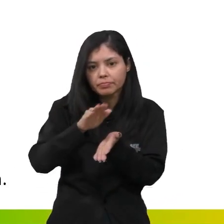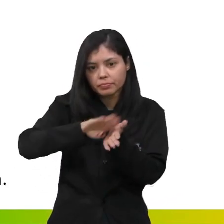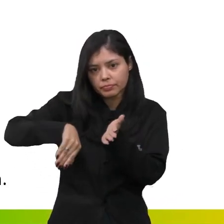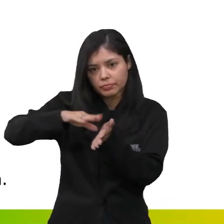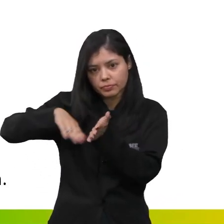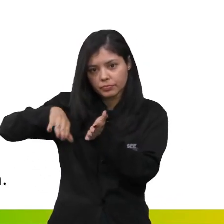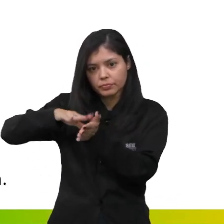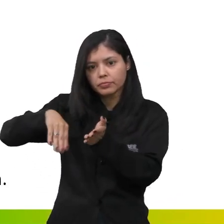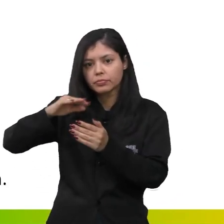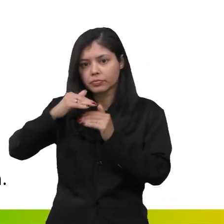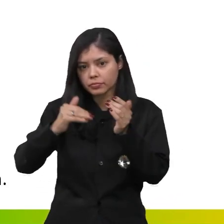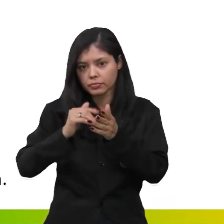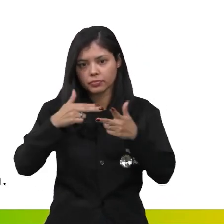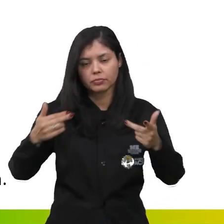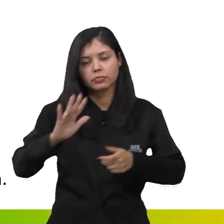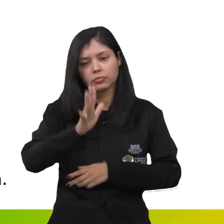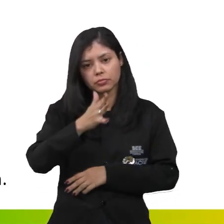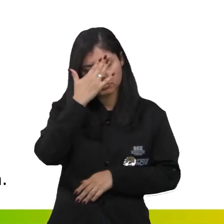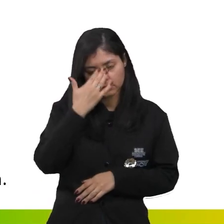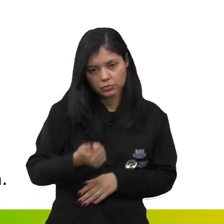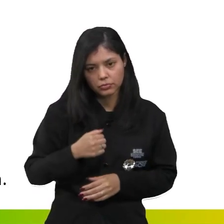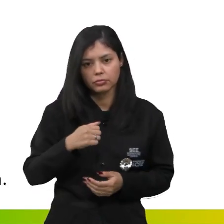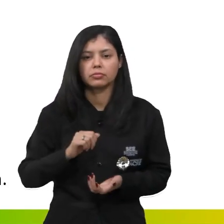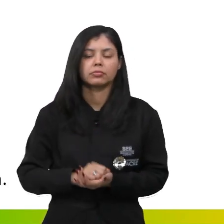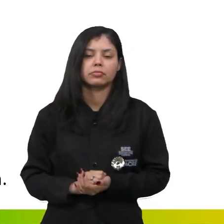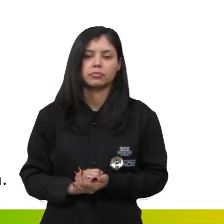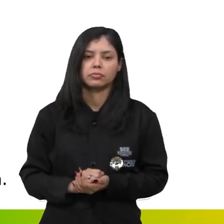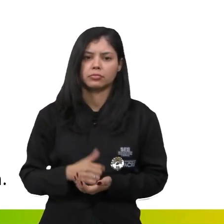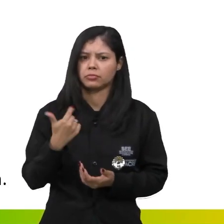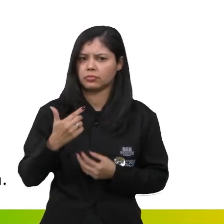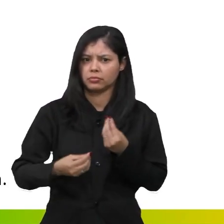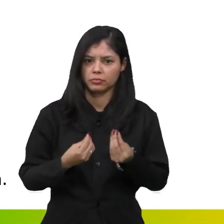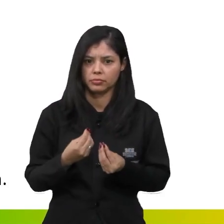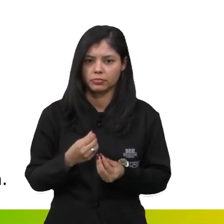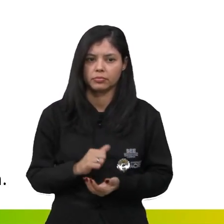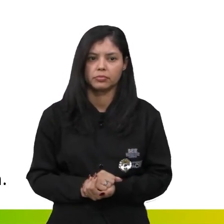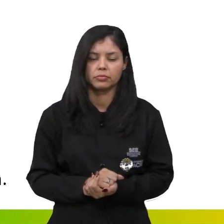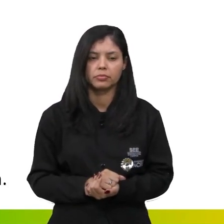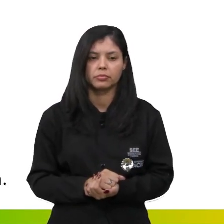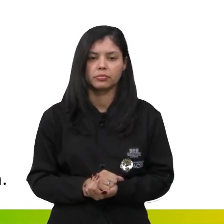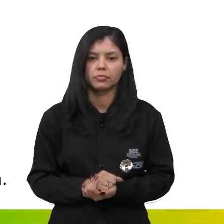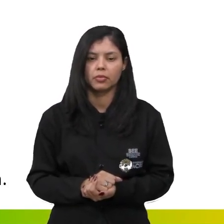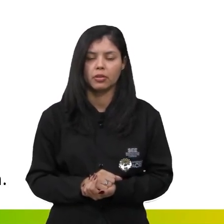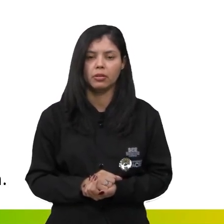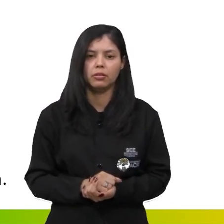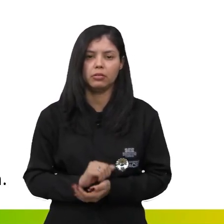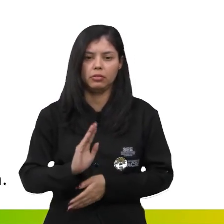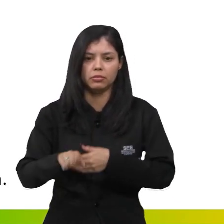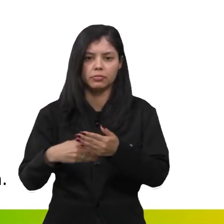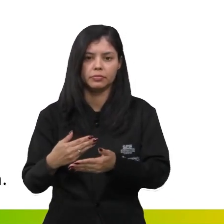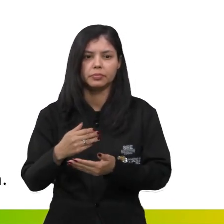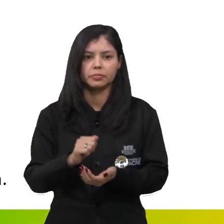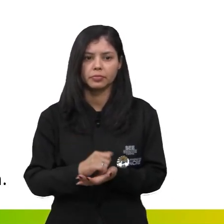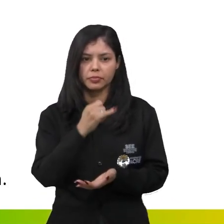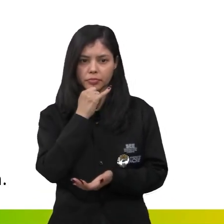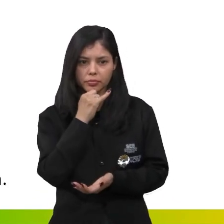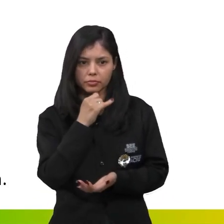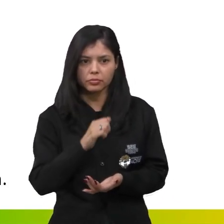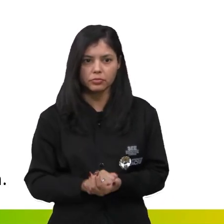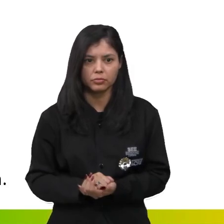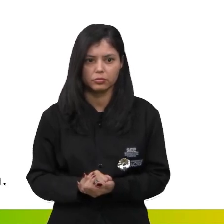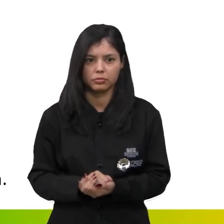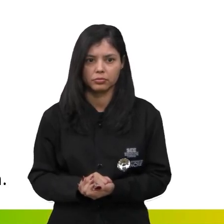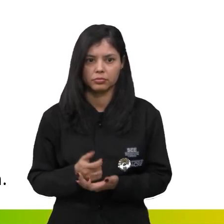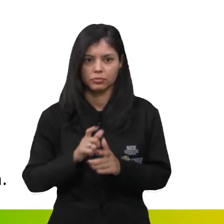que tem coisas que você já sabe que são absurdas, que não procede. Como, por exemplo, olha essa letra